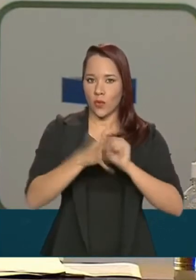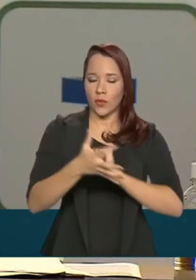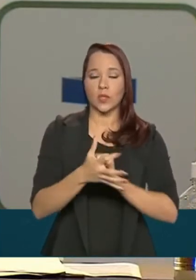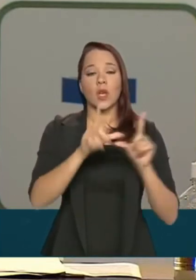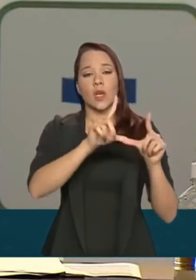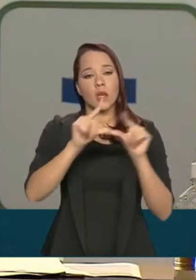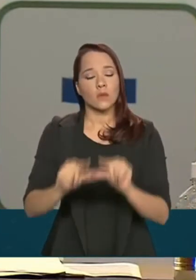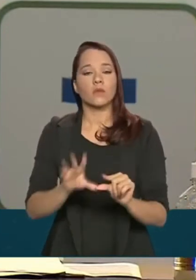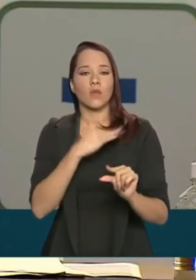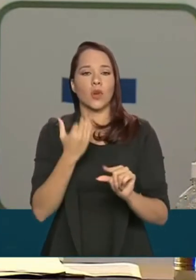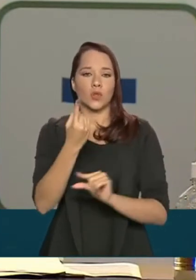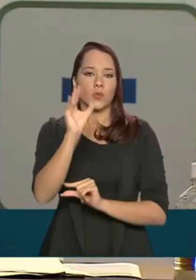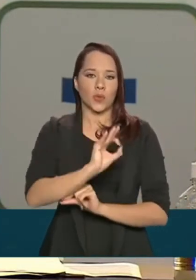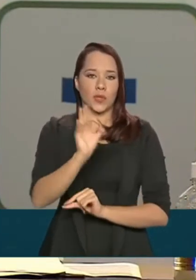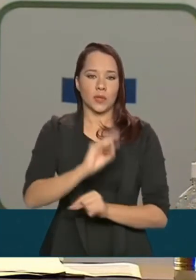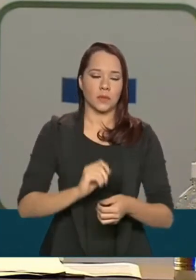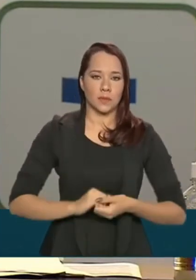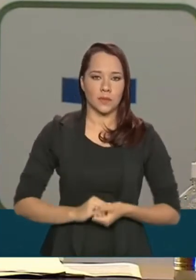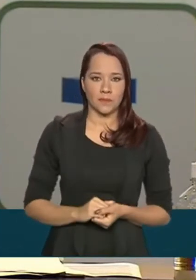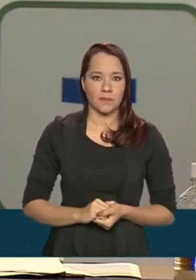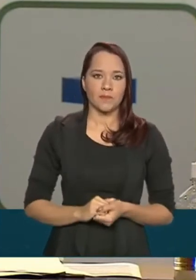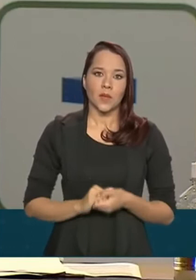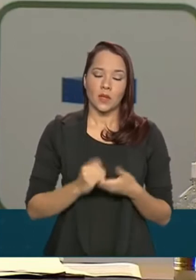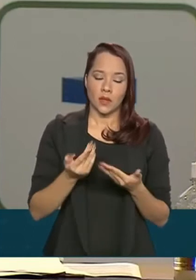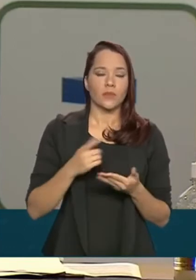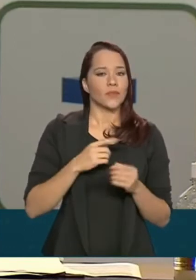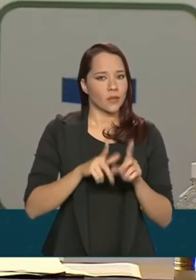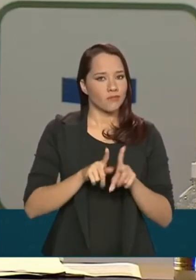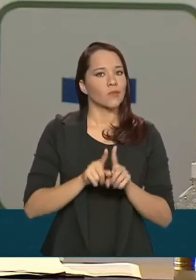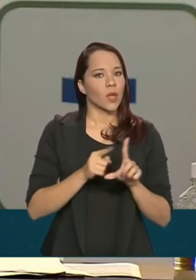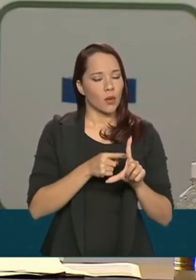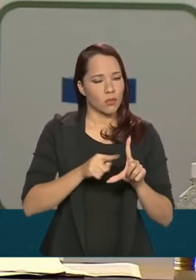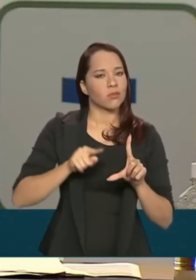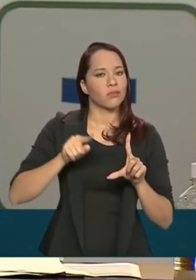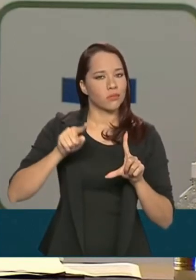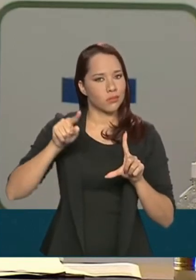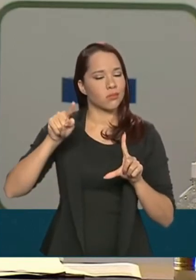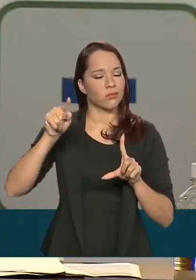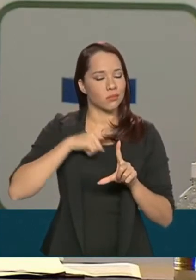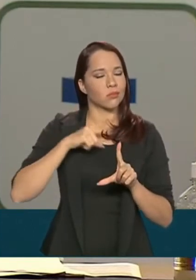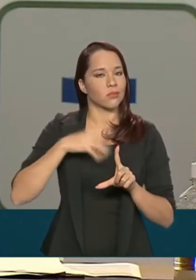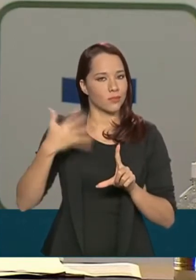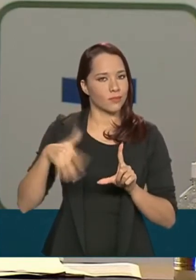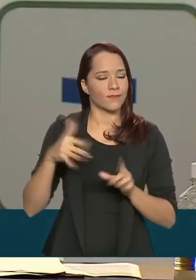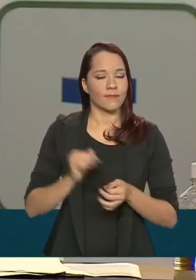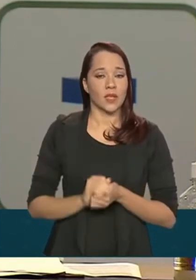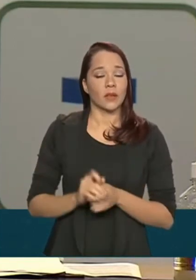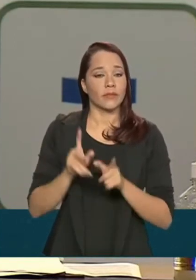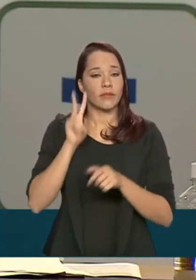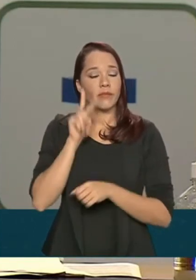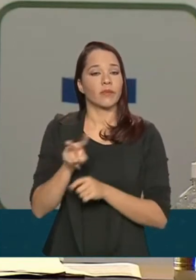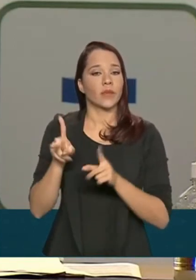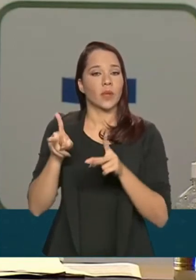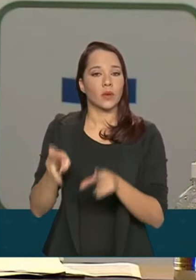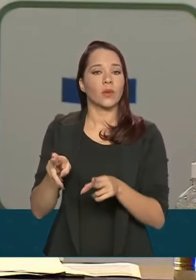1%. Né, embora bastante elevados, como nós falamos anteriormente. E quando olhamos a mesma forma, quando